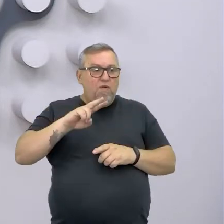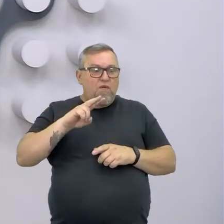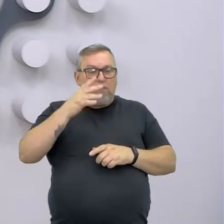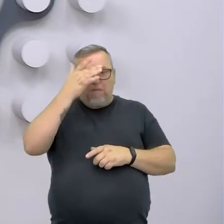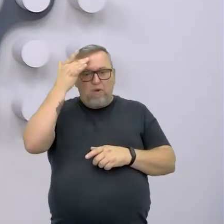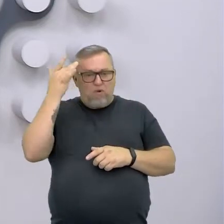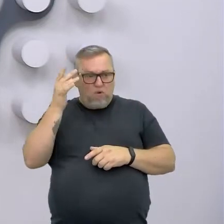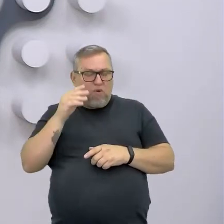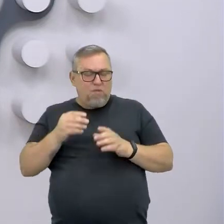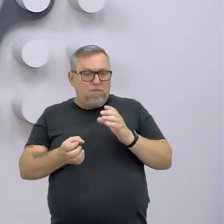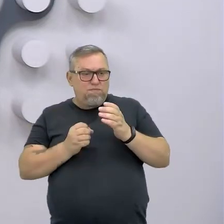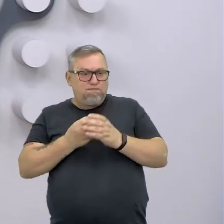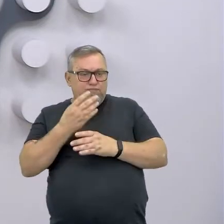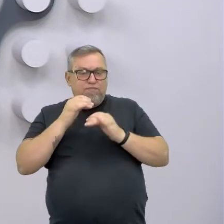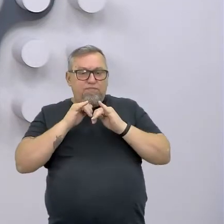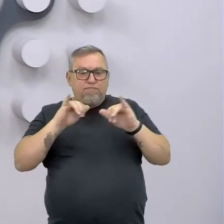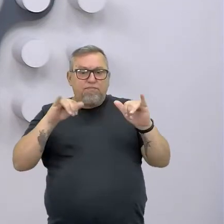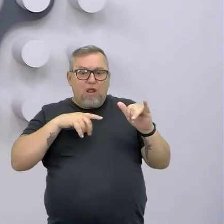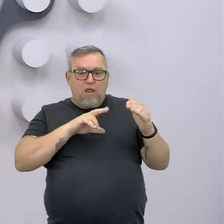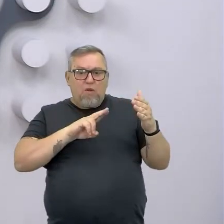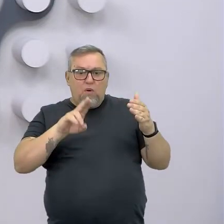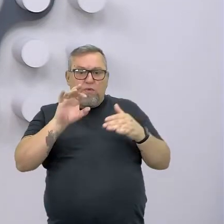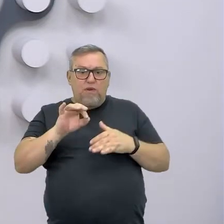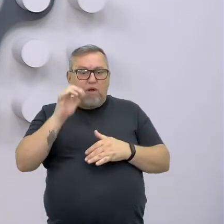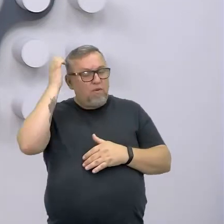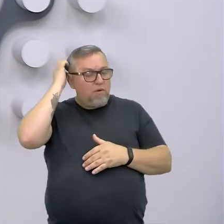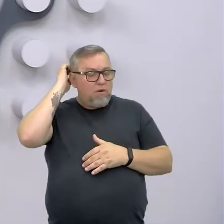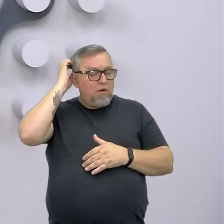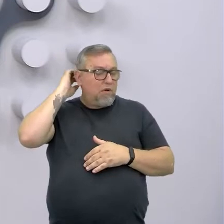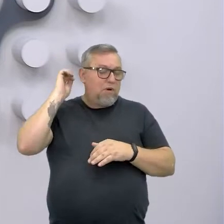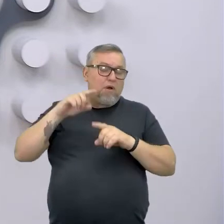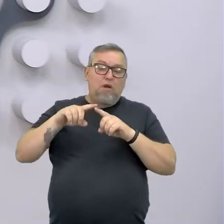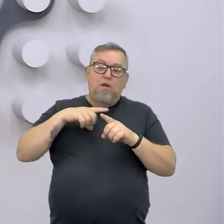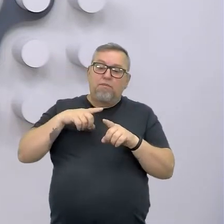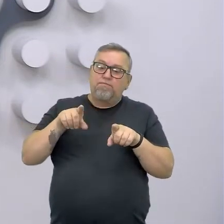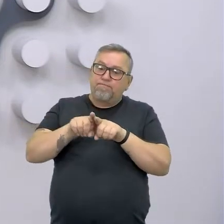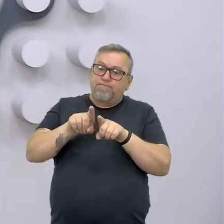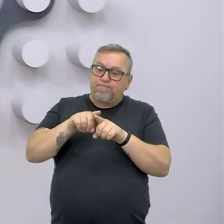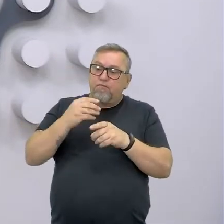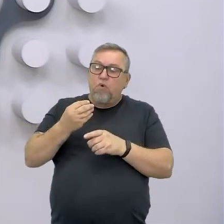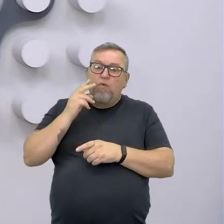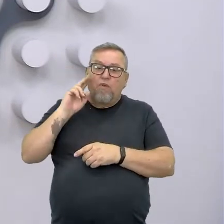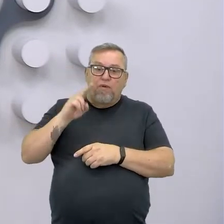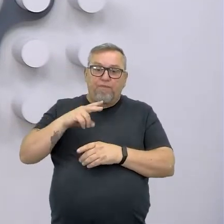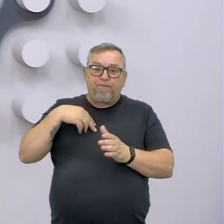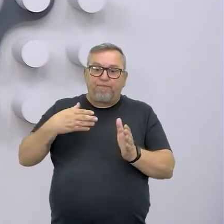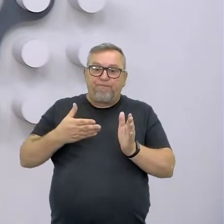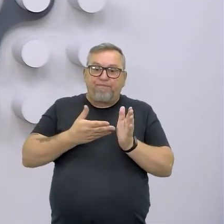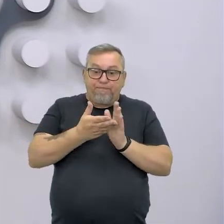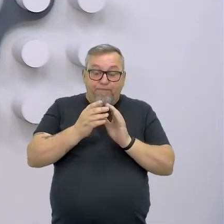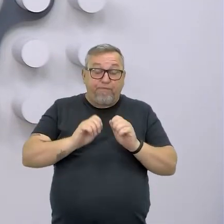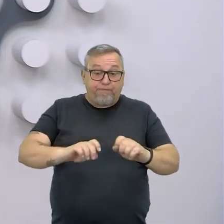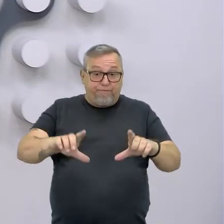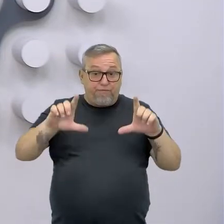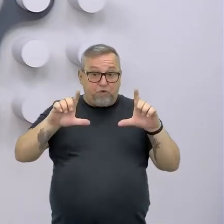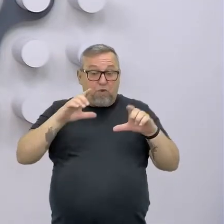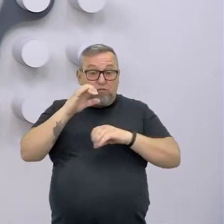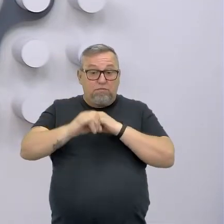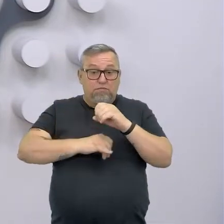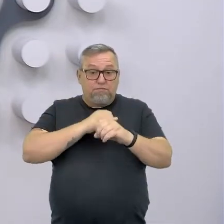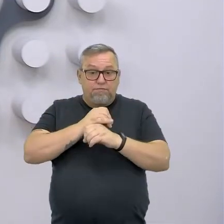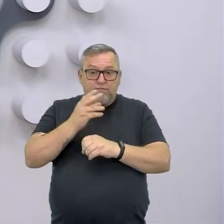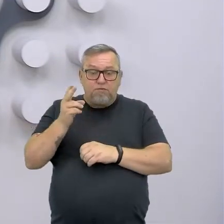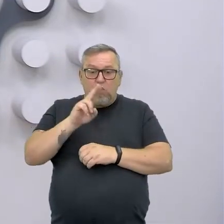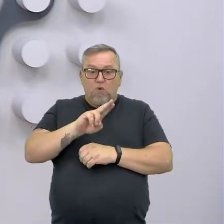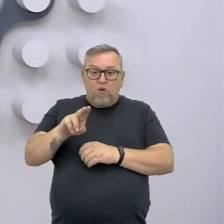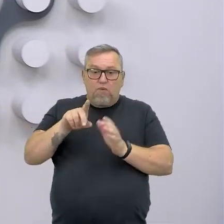nome correto, daí você vai... E tem como você ver isso, né? Você tem plataformas na internet que o nome